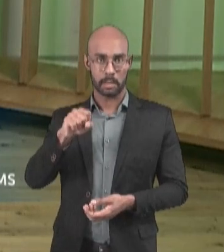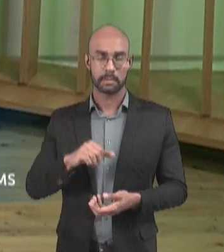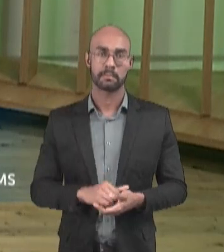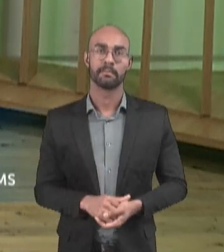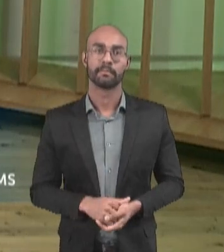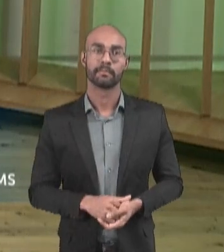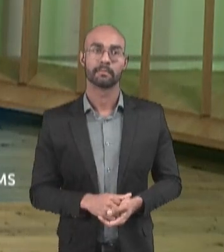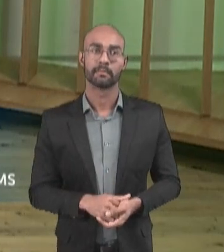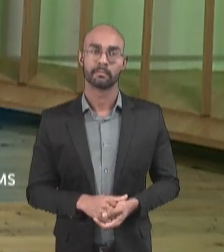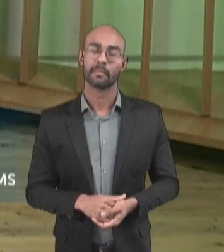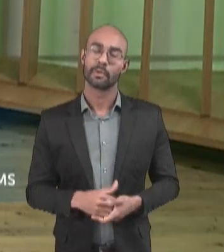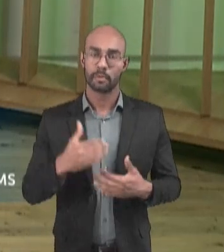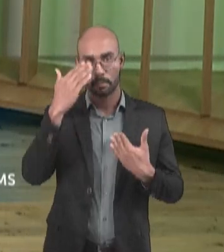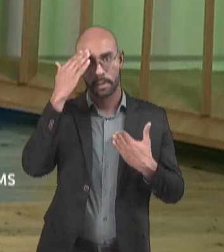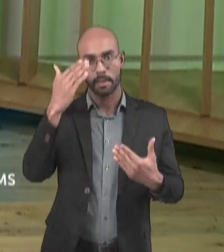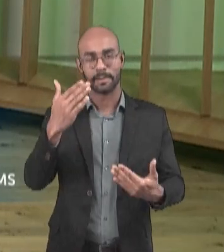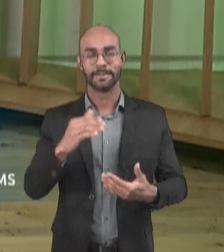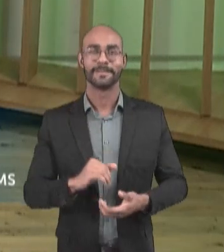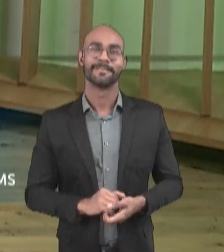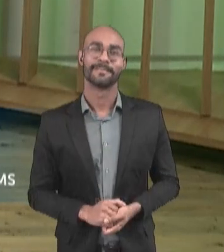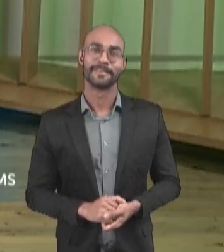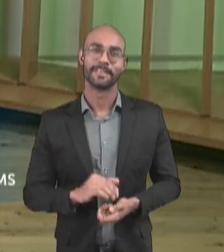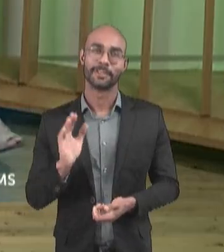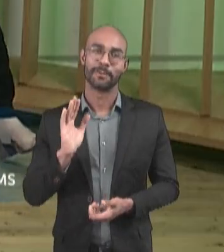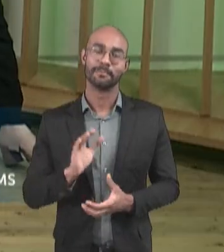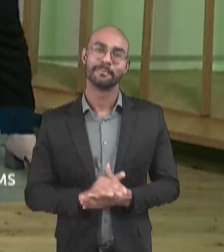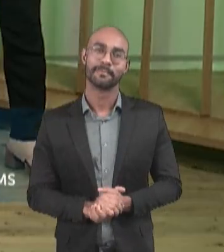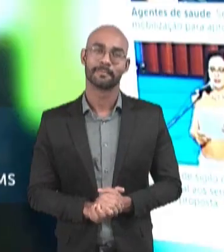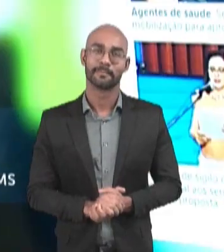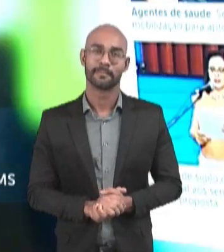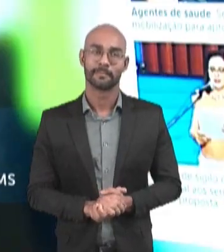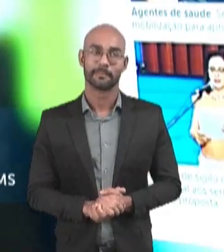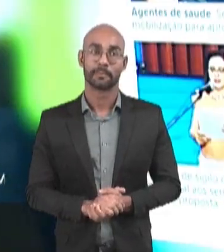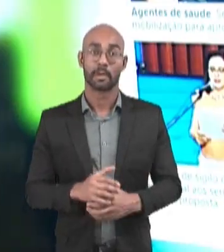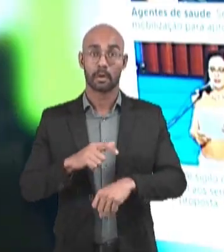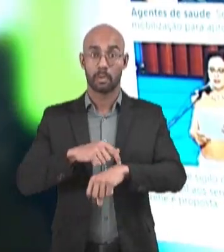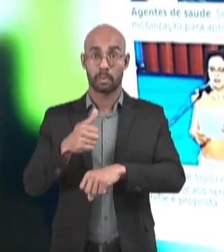al.ms.gov.br. Gláucia, valeu, até amanhã. Tchau, Thiago. Tchau, pessoal.